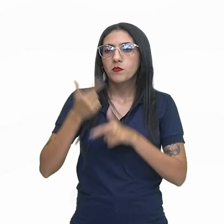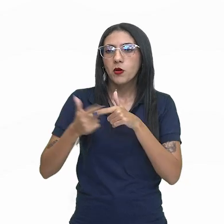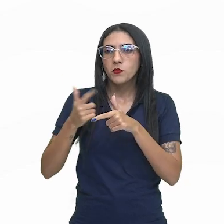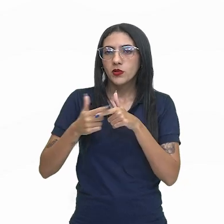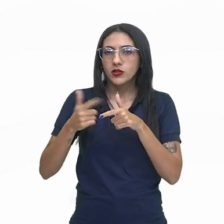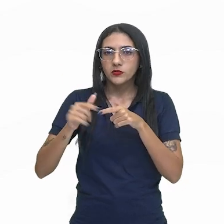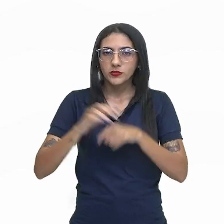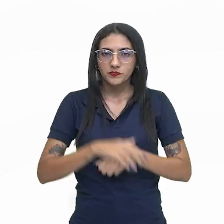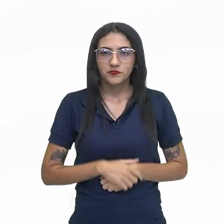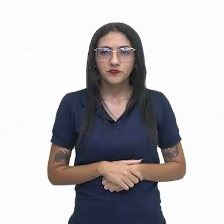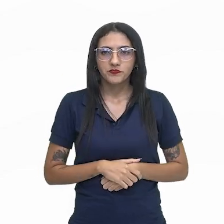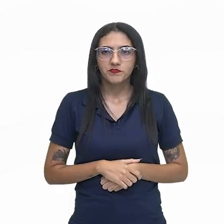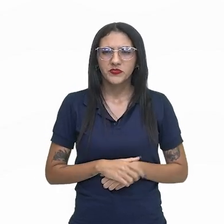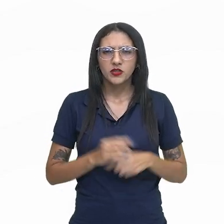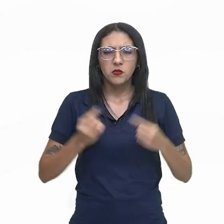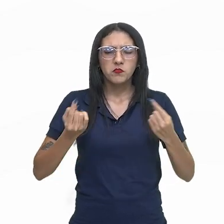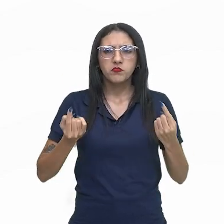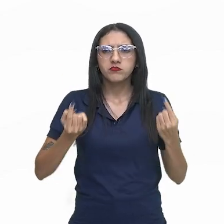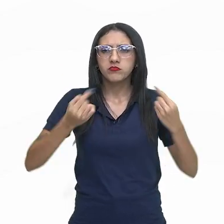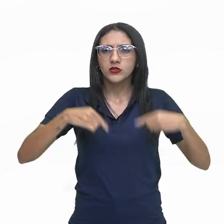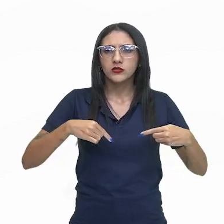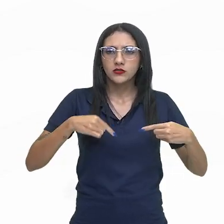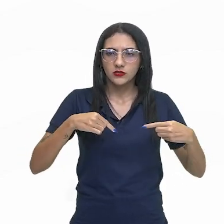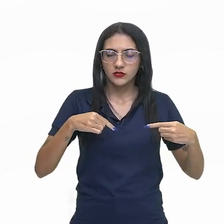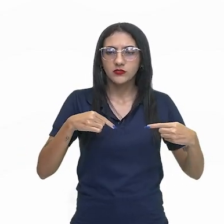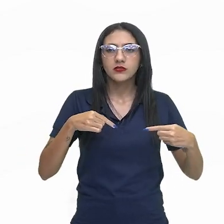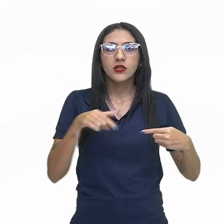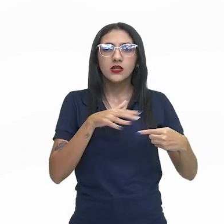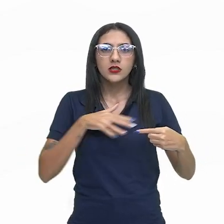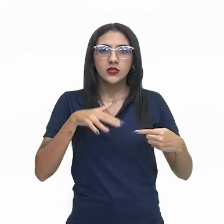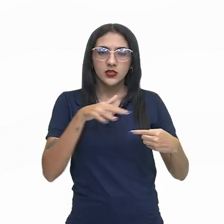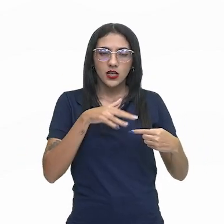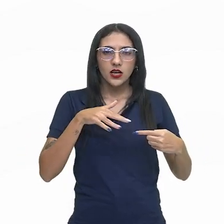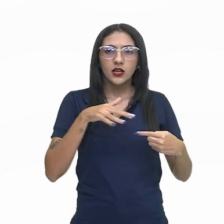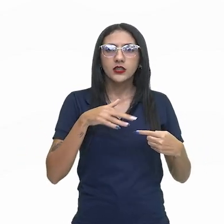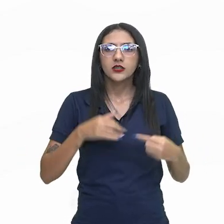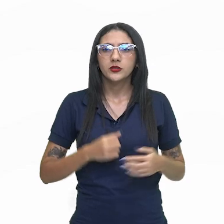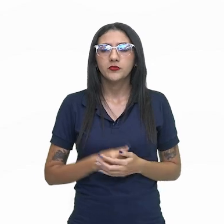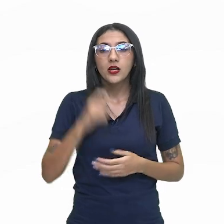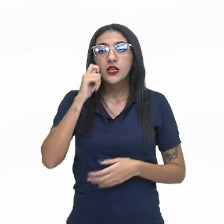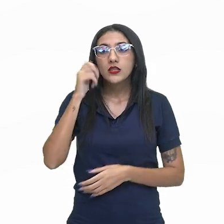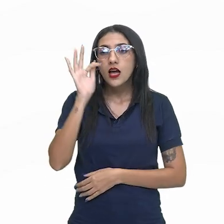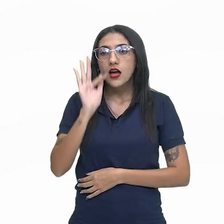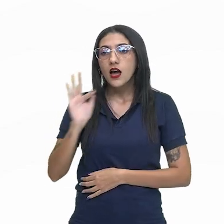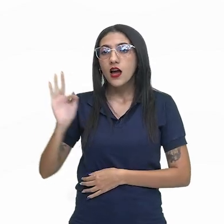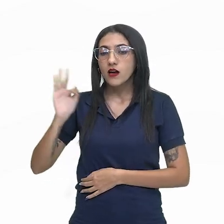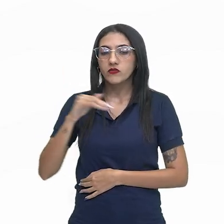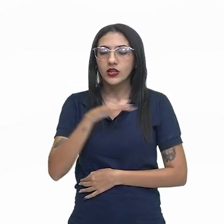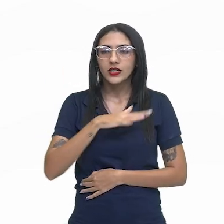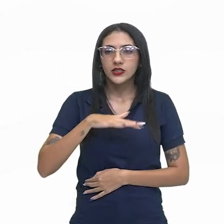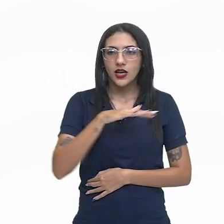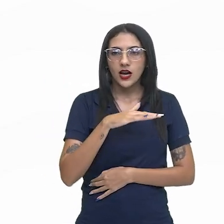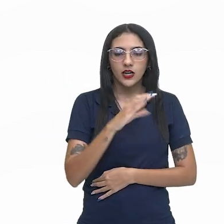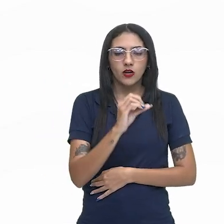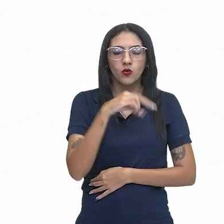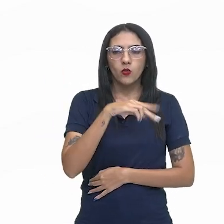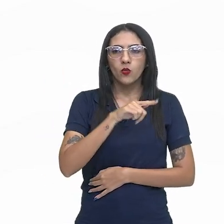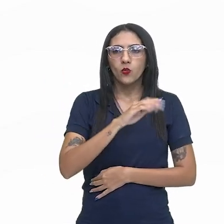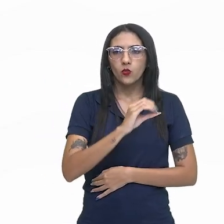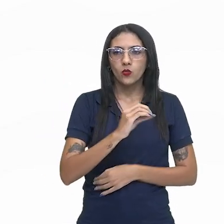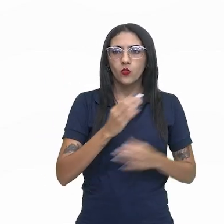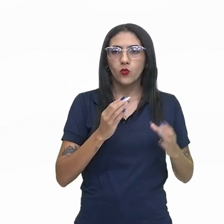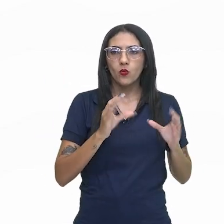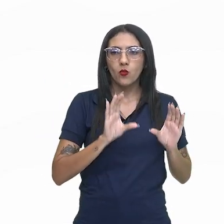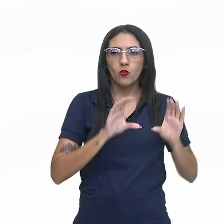Aí eu coloquei alguns conflitos armados que ocorrem no continente africano, como, por exemplo, na República Democrática do Congo e